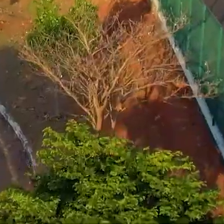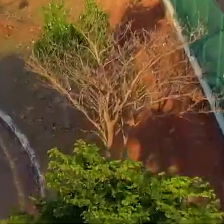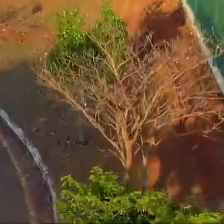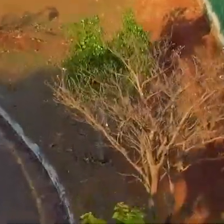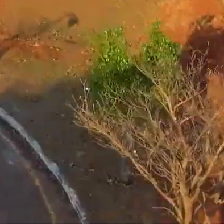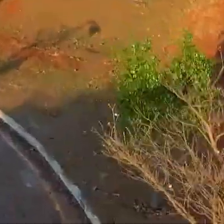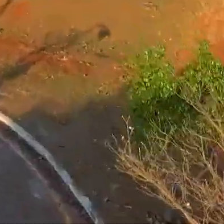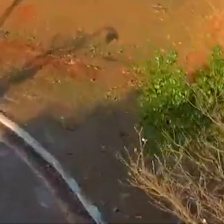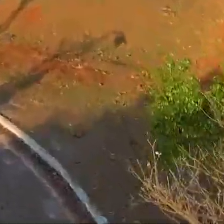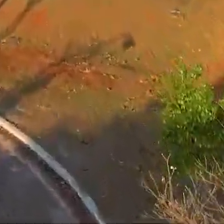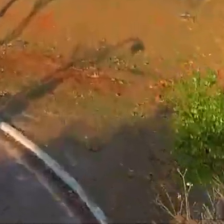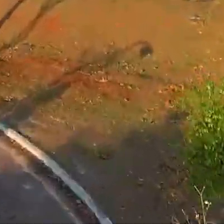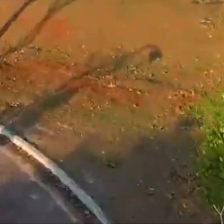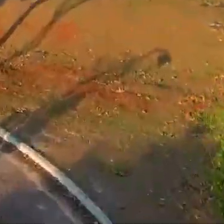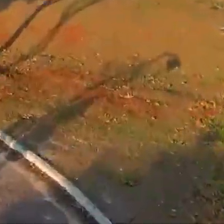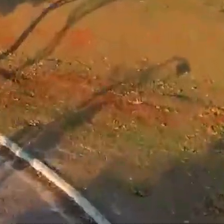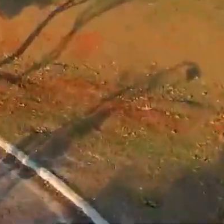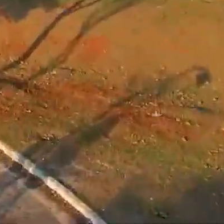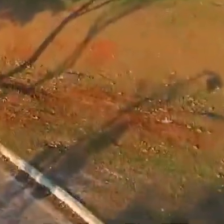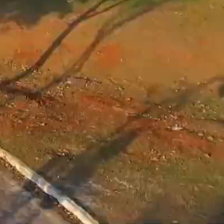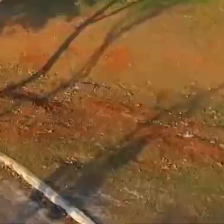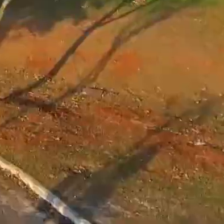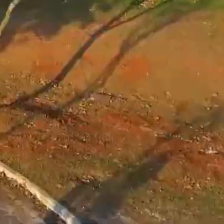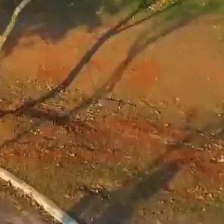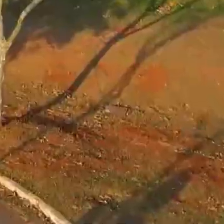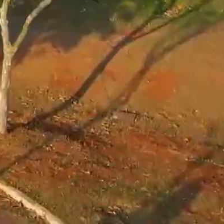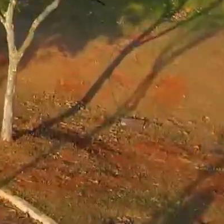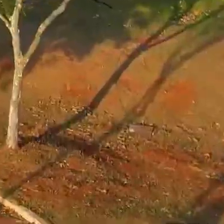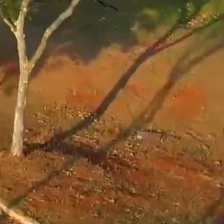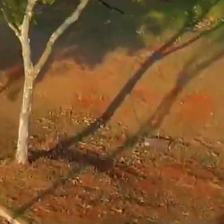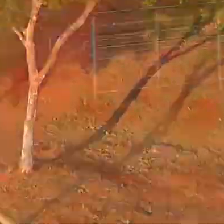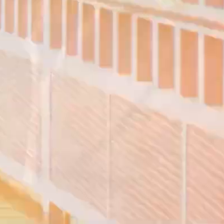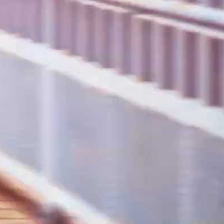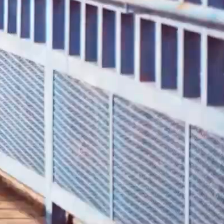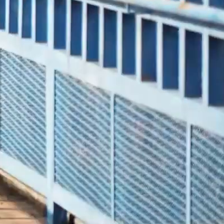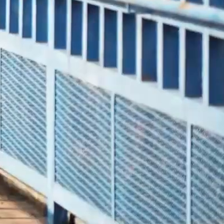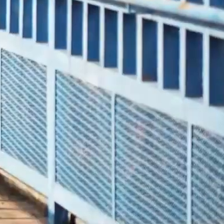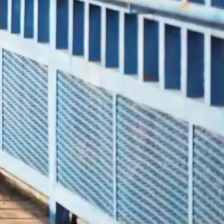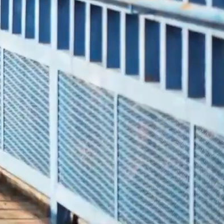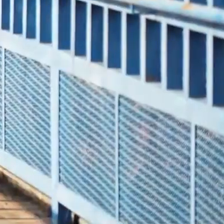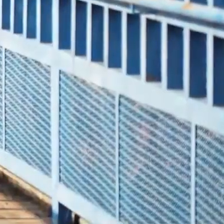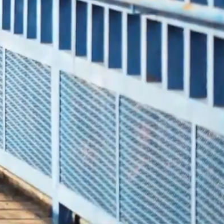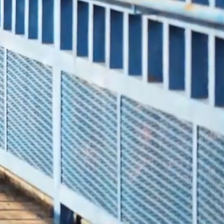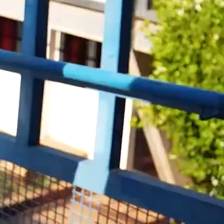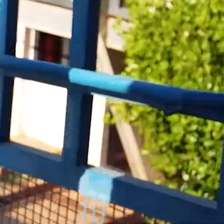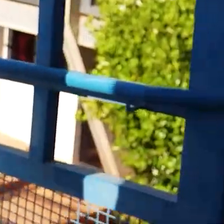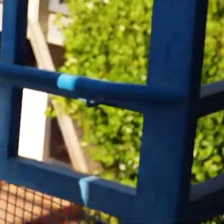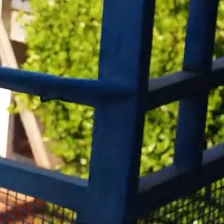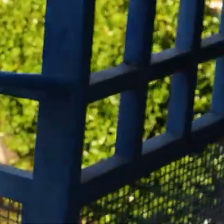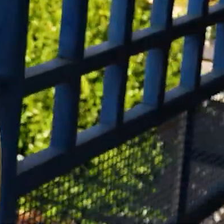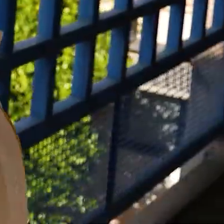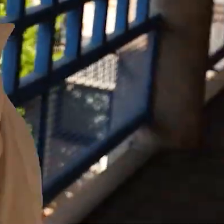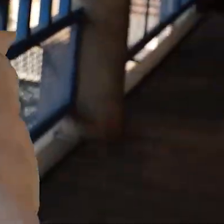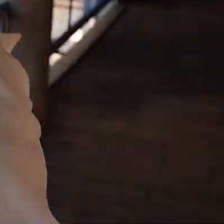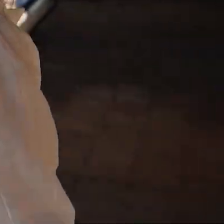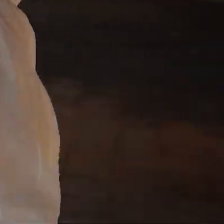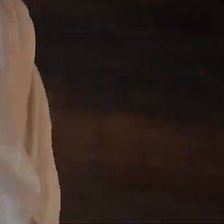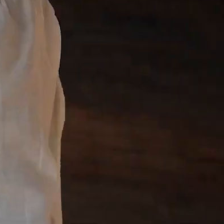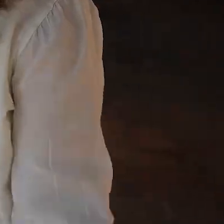ideias e suas histórias vão muito além dos muros da universidade. Cada pessoa deve ser